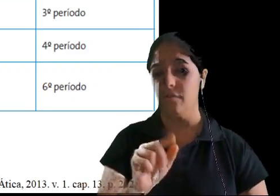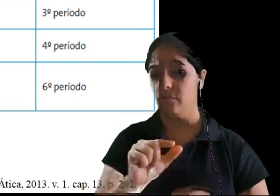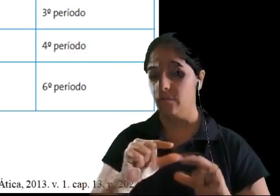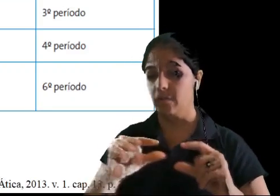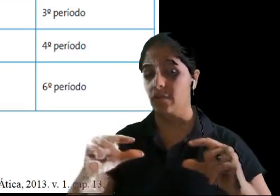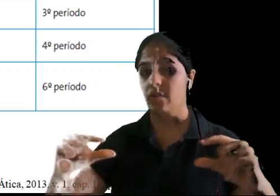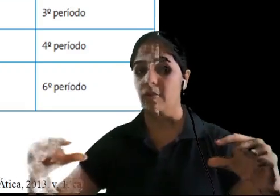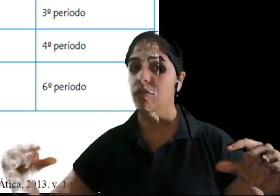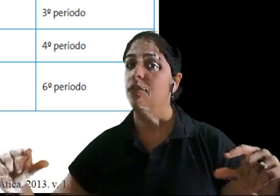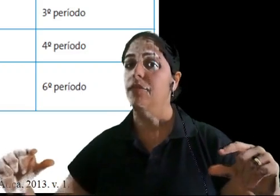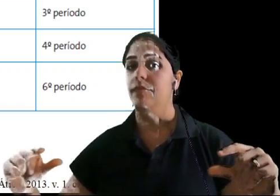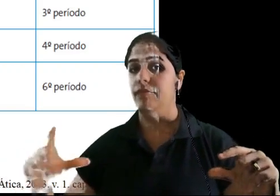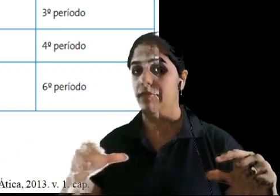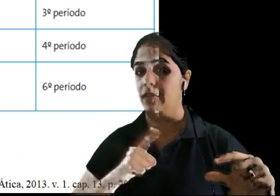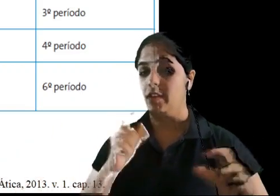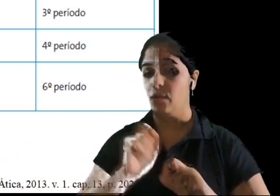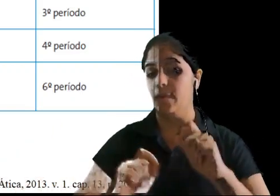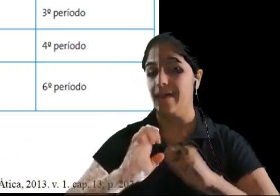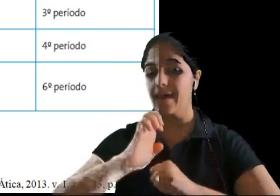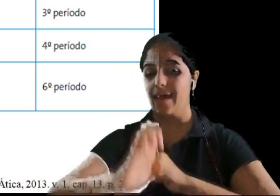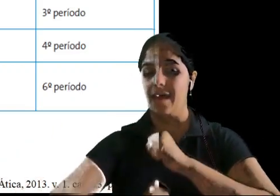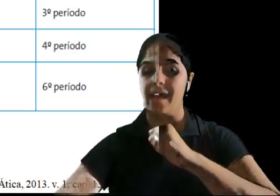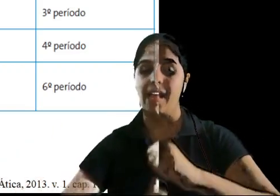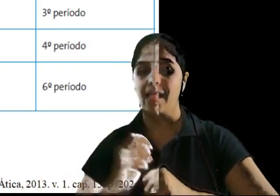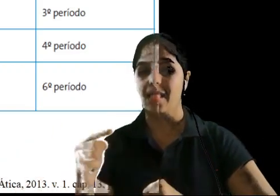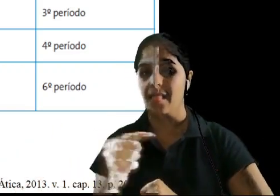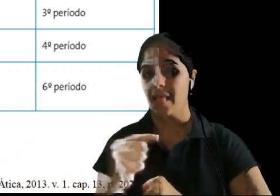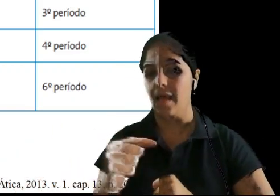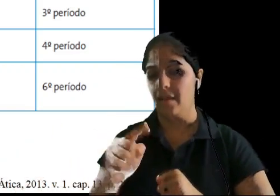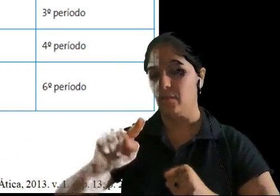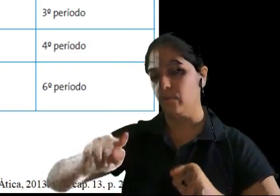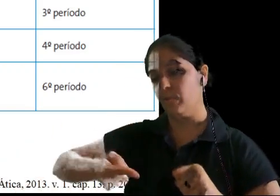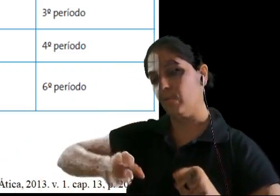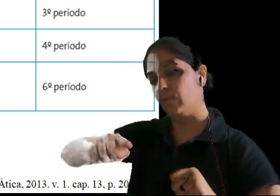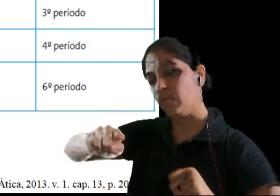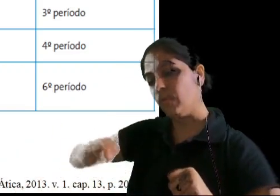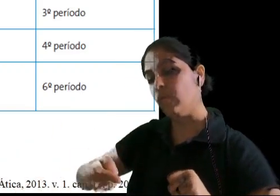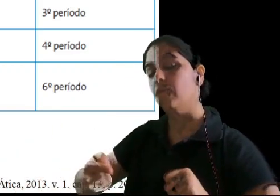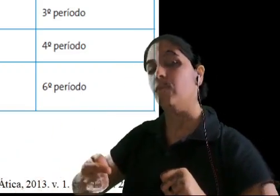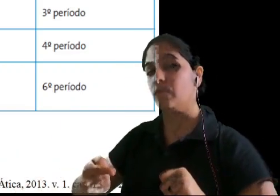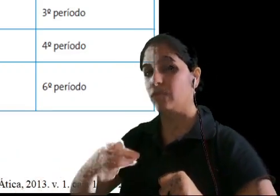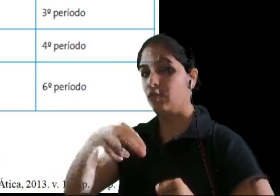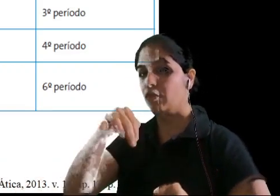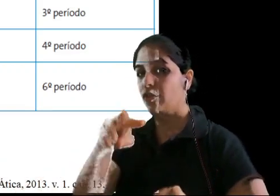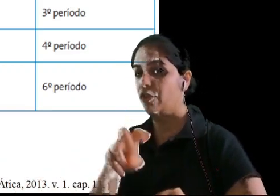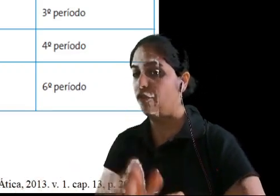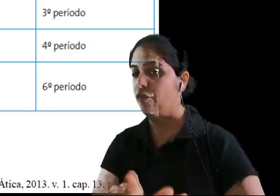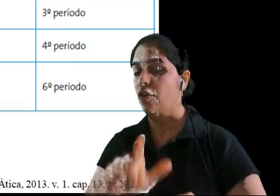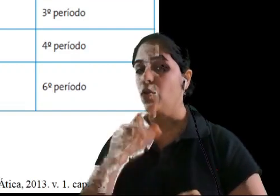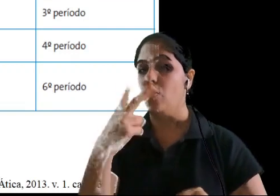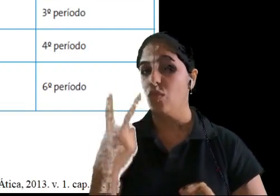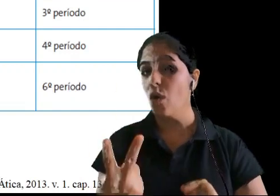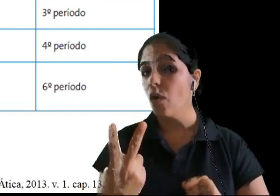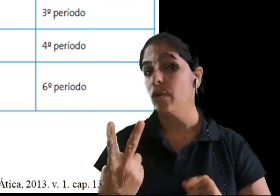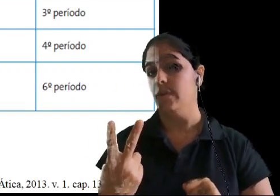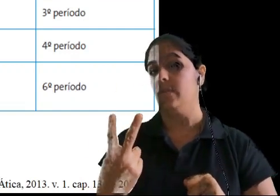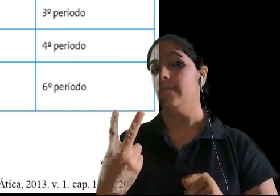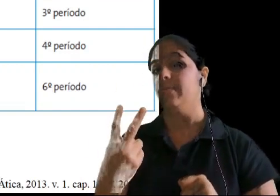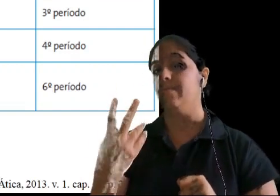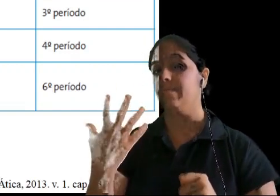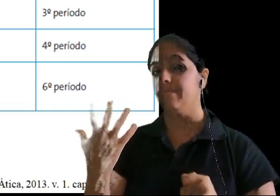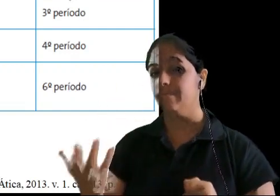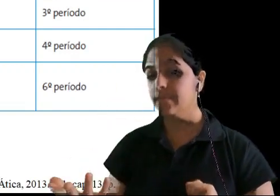E se nós observarmos, ele tem elétrons no nível 2. Portanto, o carbono